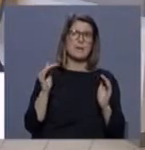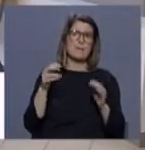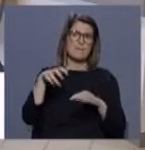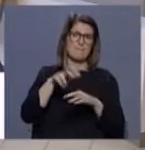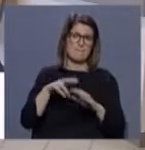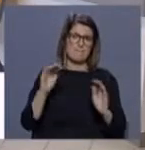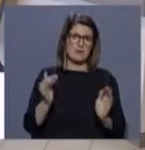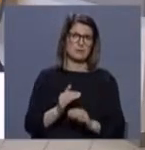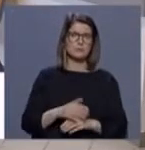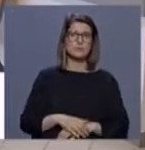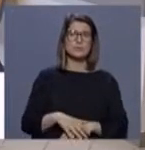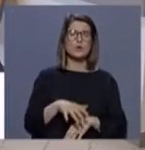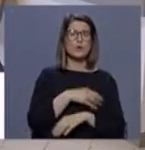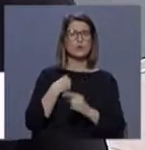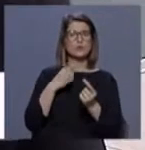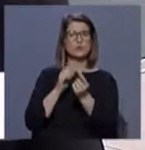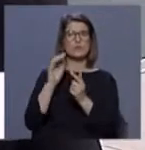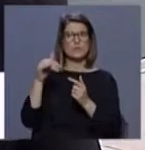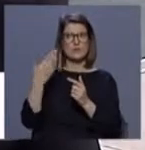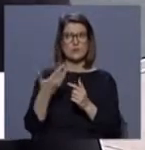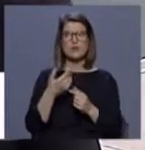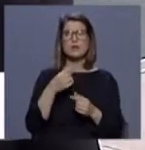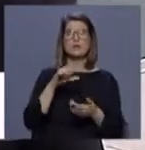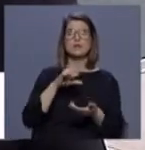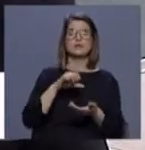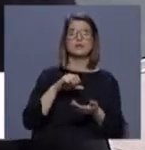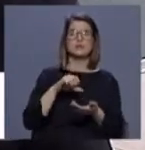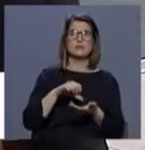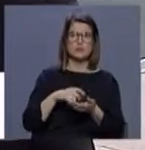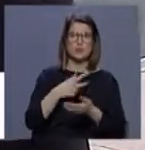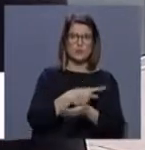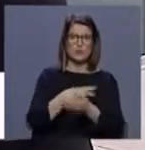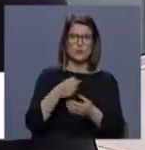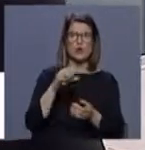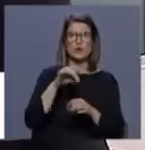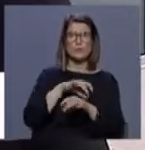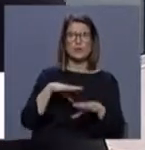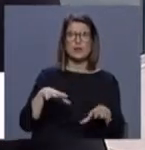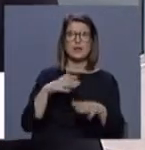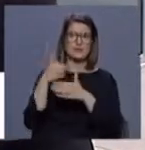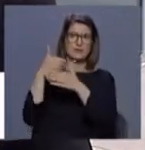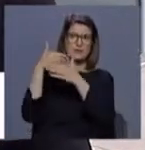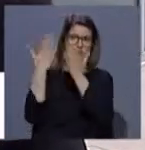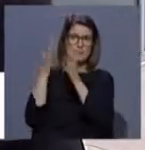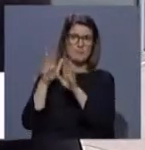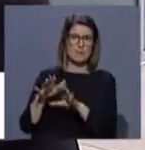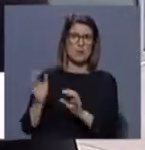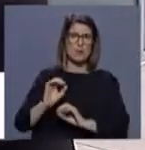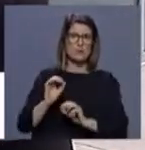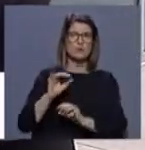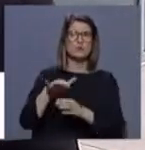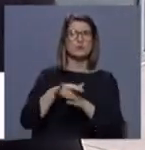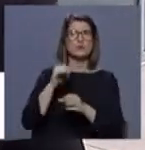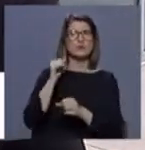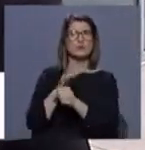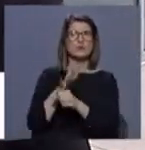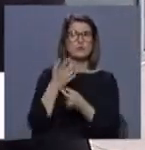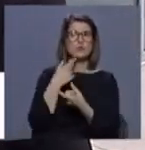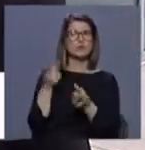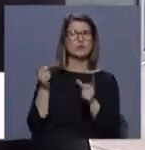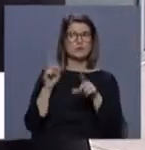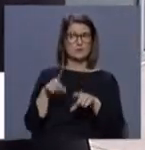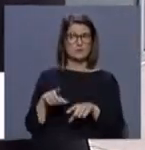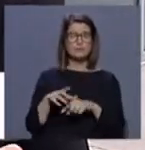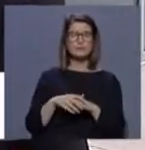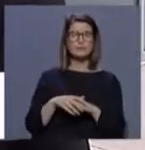consulta externa retoma, a central de colheitas, hospital de dia que nunca parou, mas para os outros casos que também já retoma.